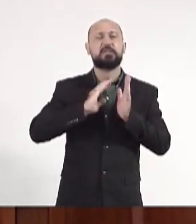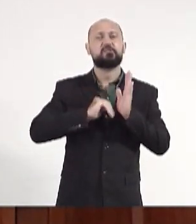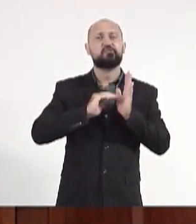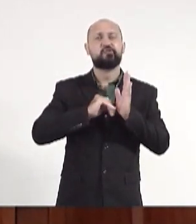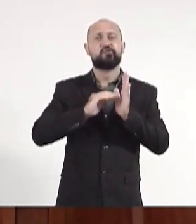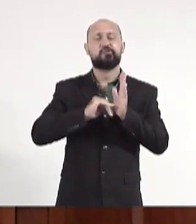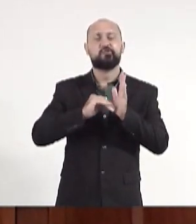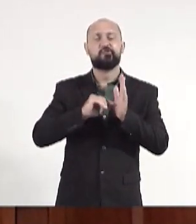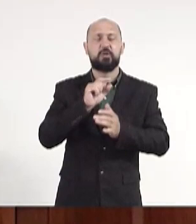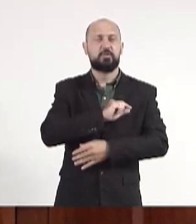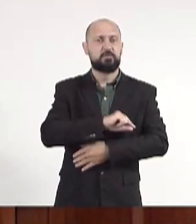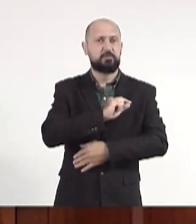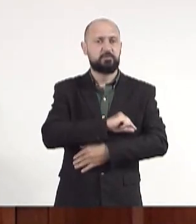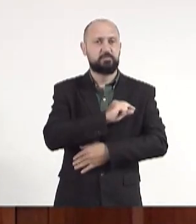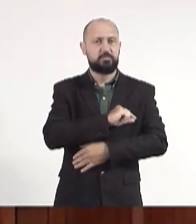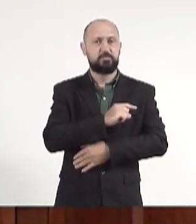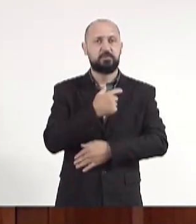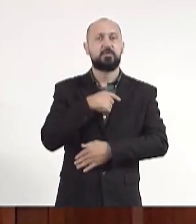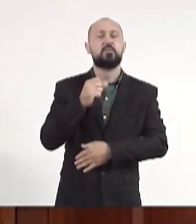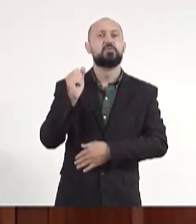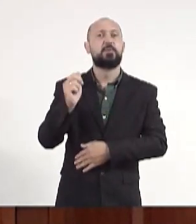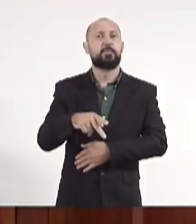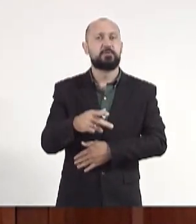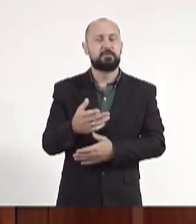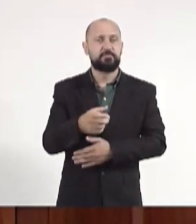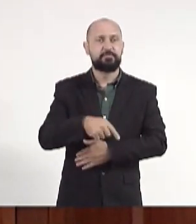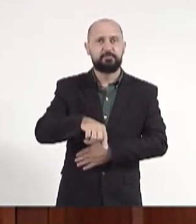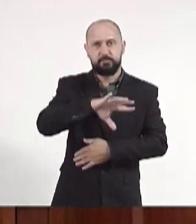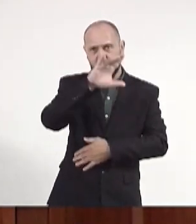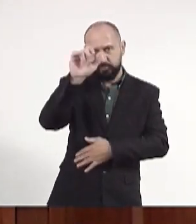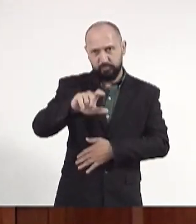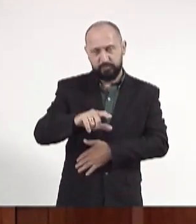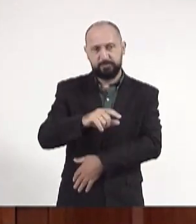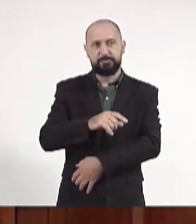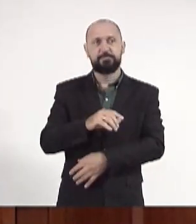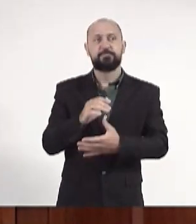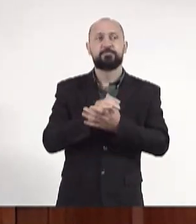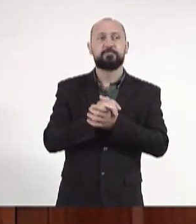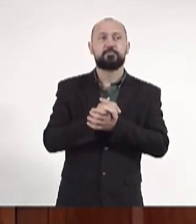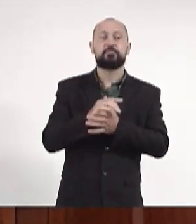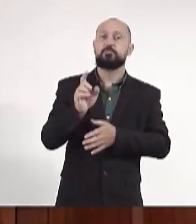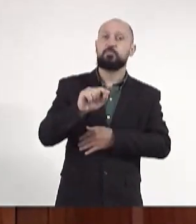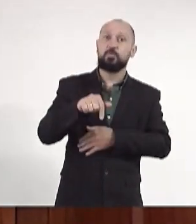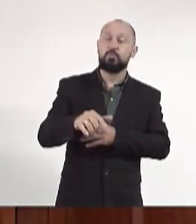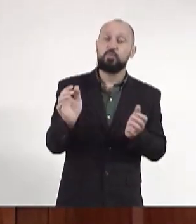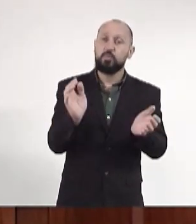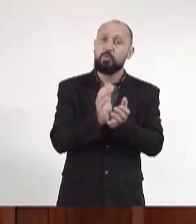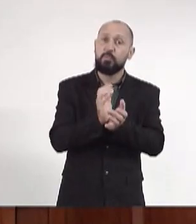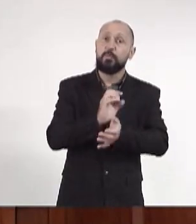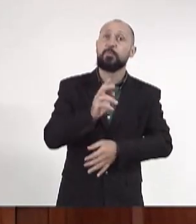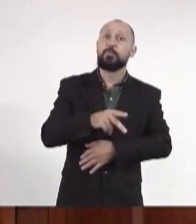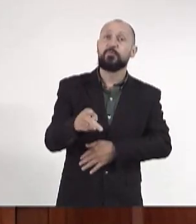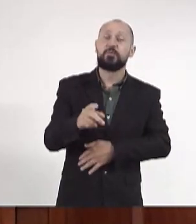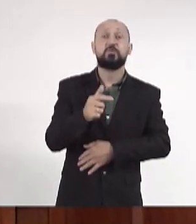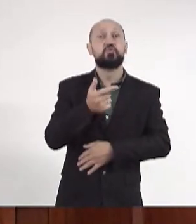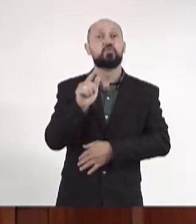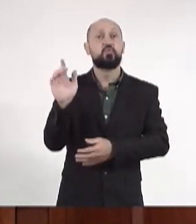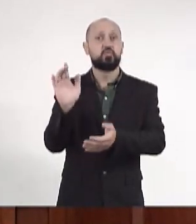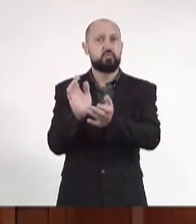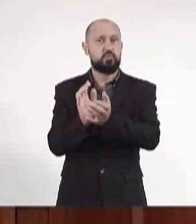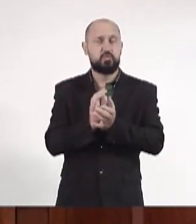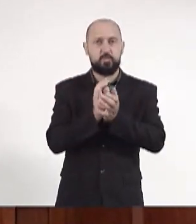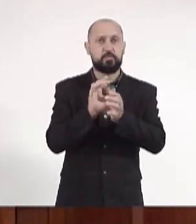desconto nos salários dos aposentados do Mato Grosso do Sul, aí não só de professores, mas de